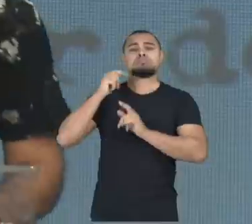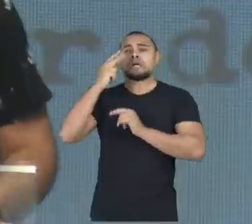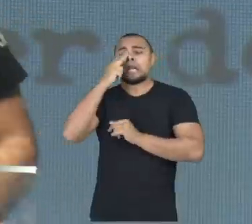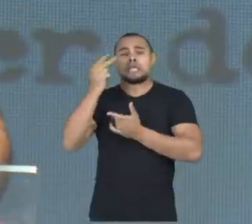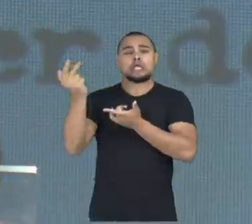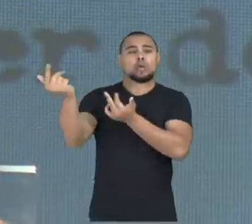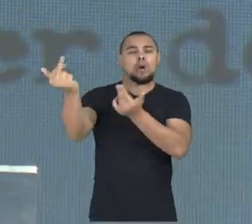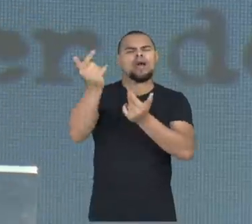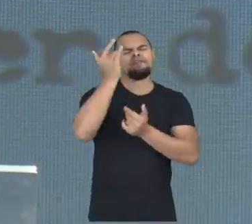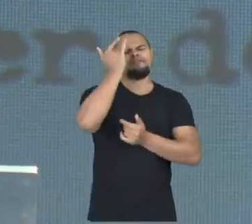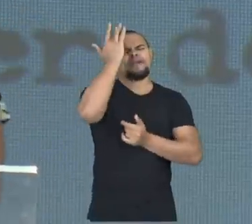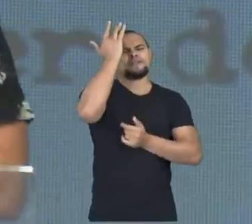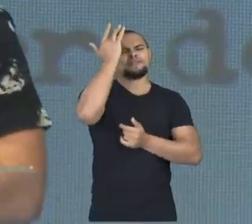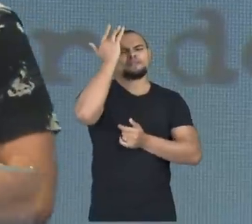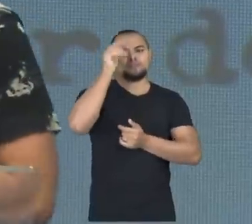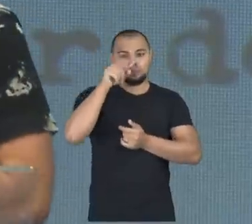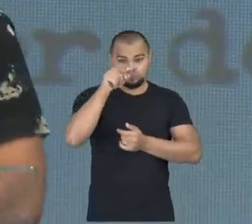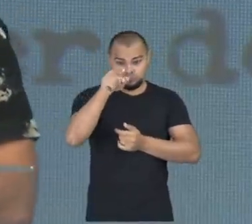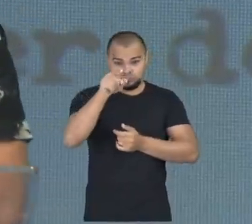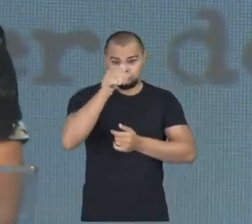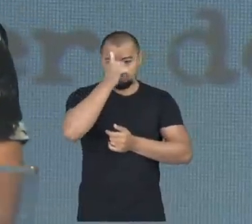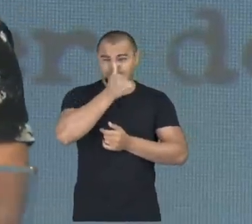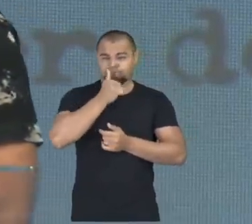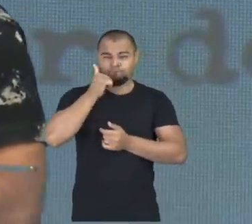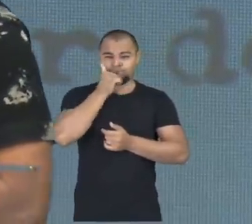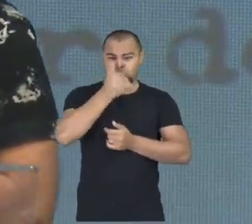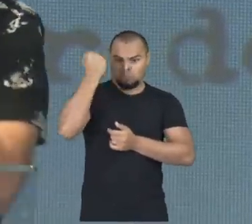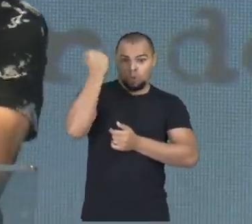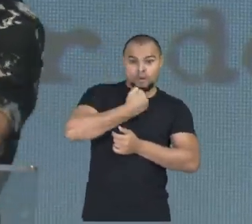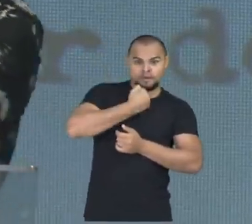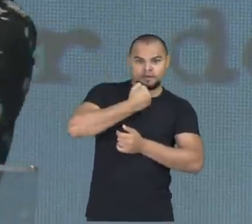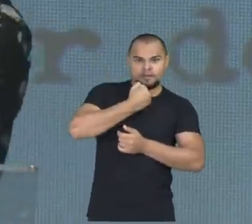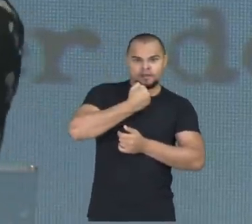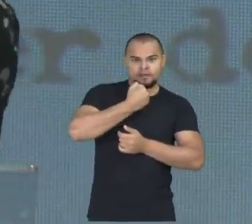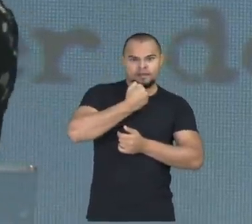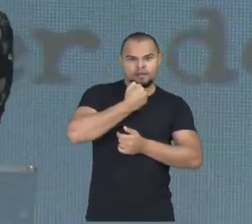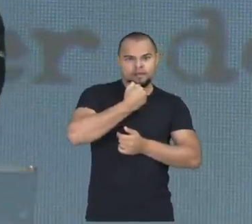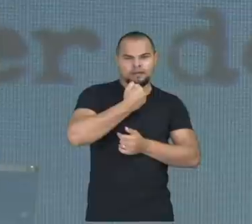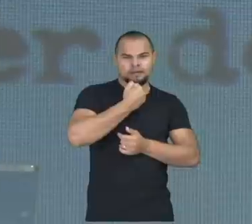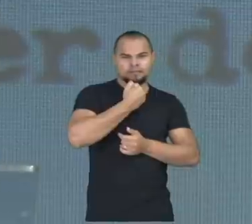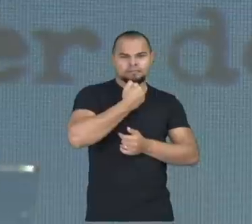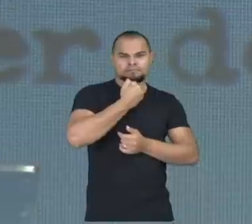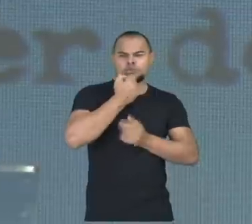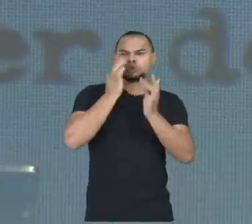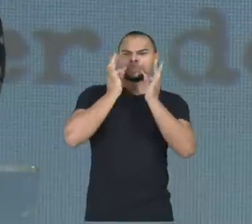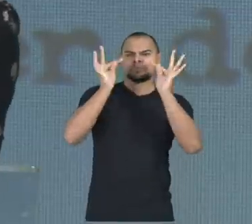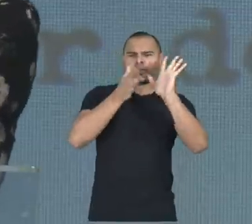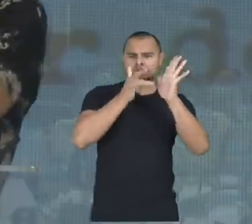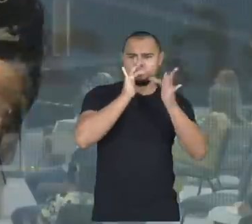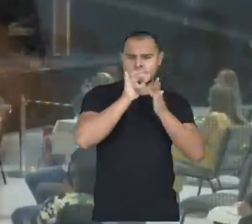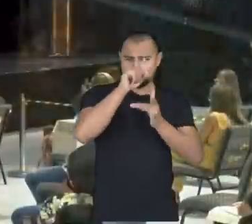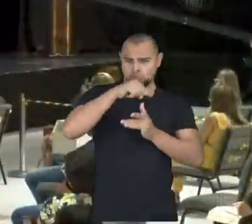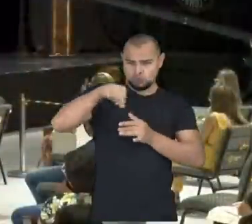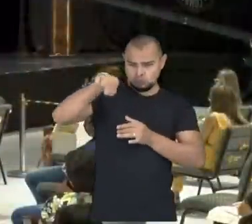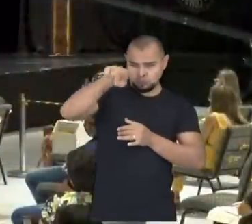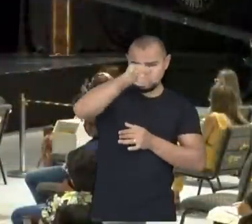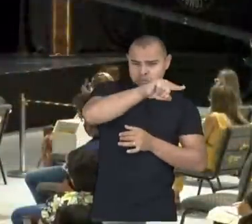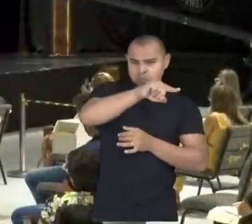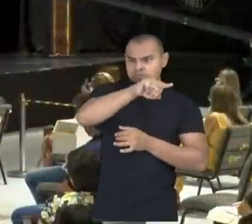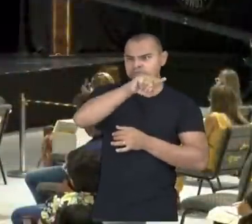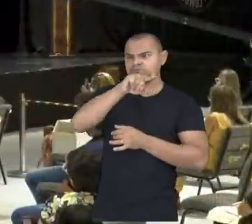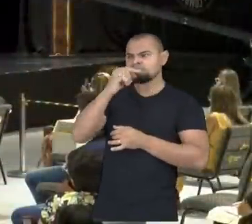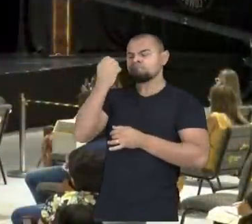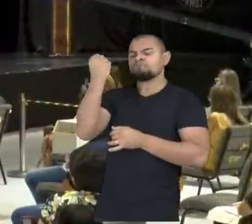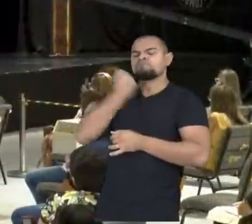Eu quero perguntar para você, você morreria por essa causa? Hoje, com quem Jesus representa para você de fato? Porque se ele for um homem